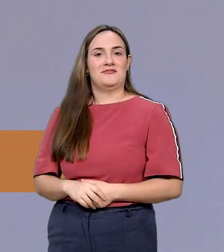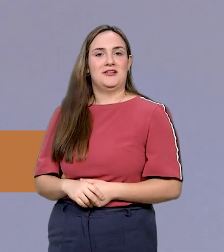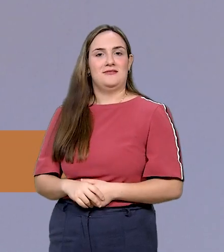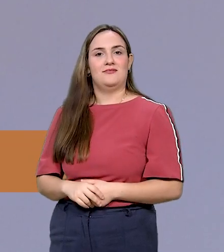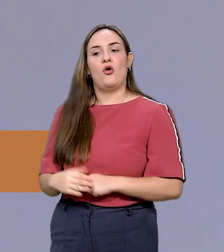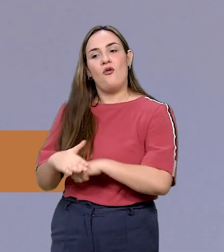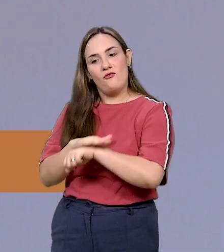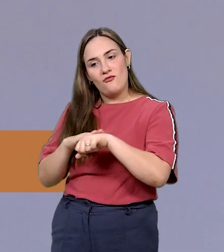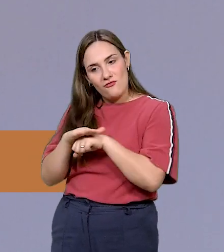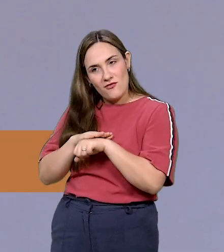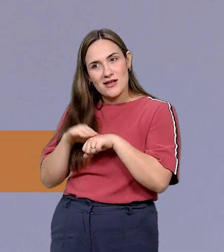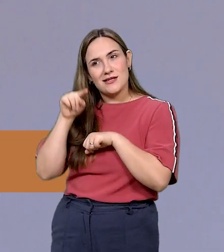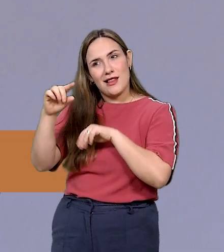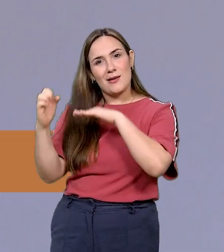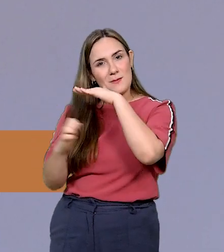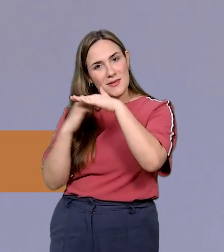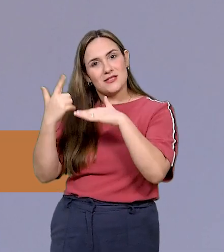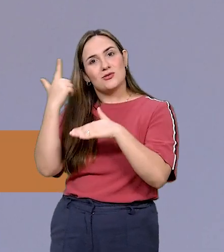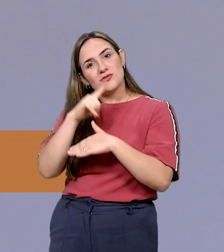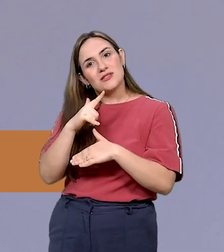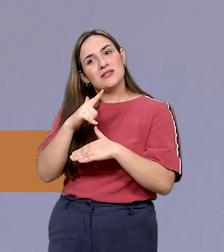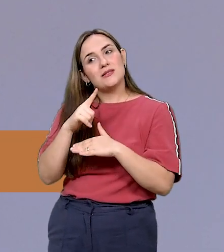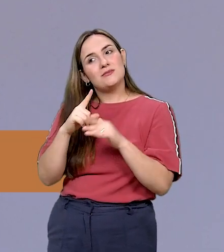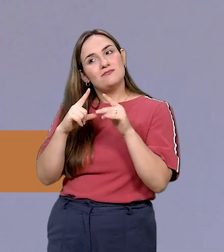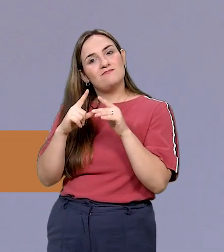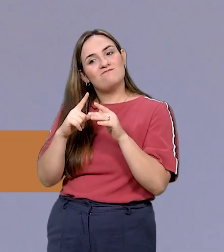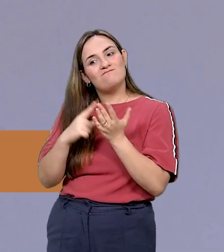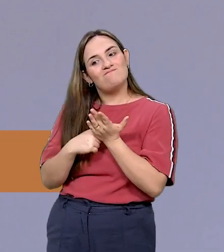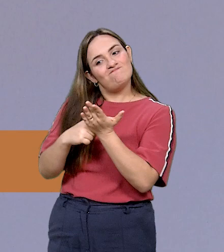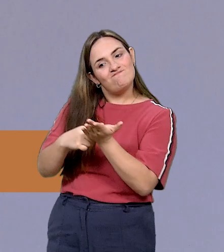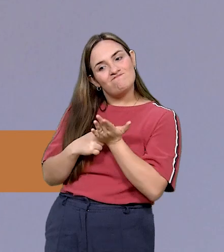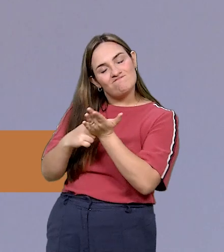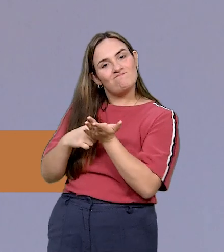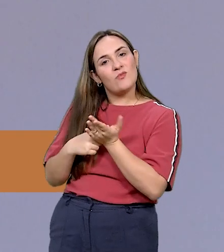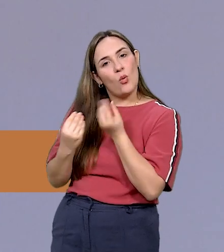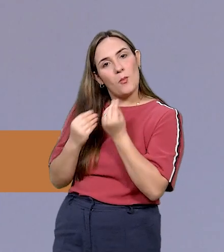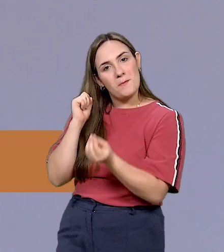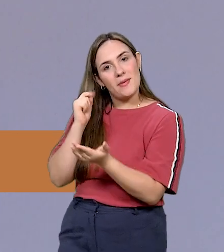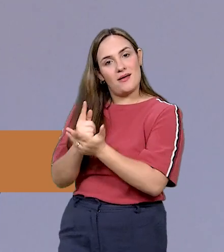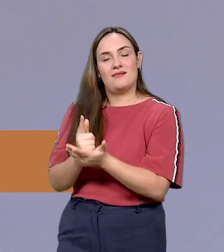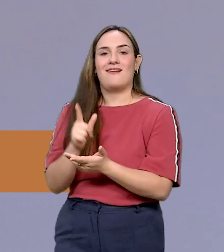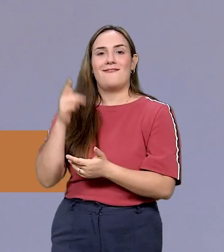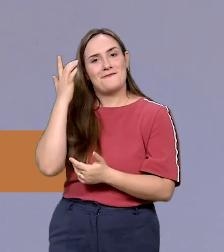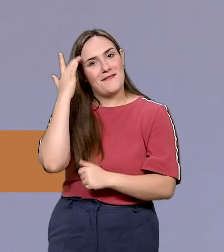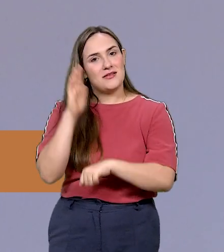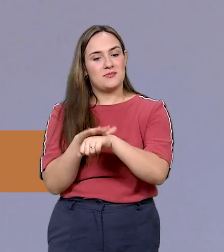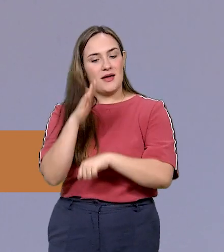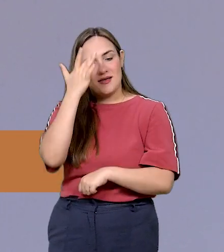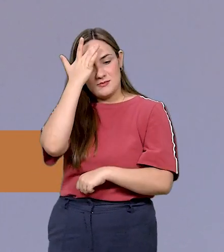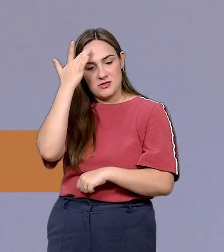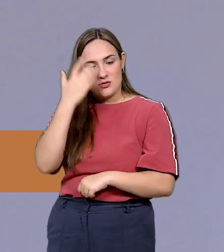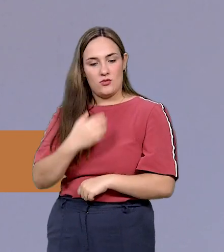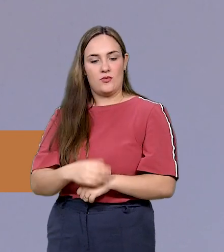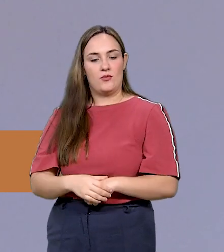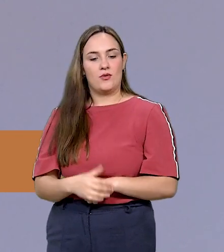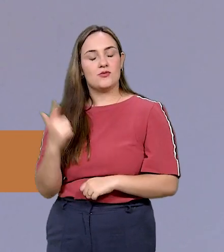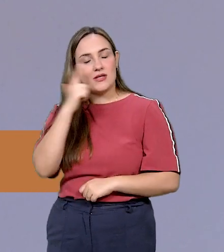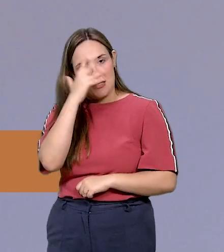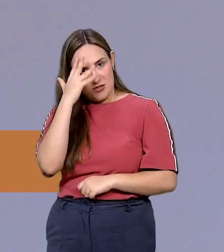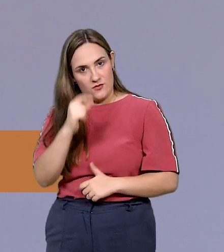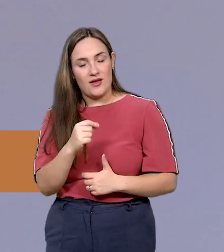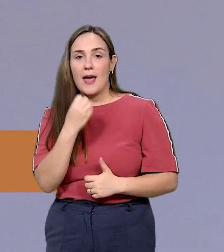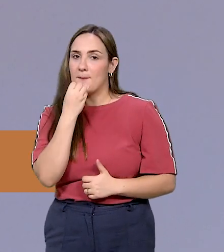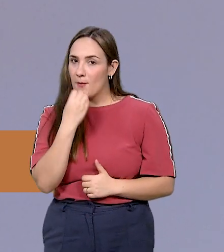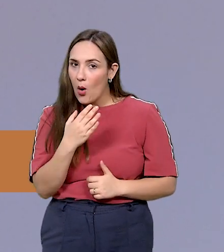com as concessionárias para fazer essa negociação. Então, são condições que viabilizam a vida dessas pessoas. E isso tem sido